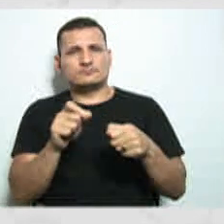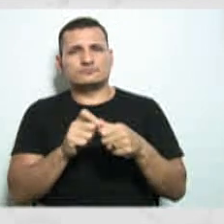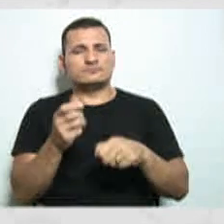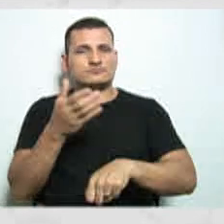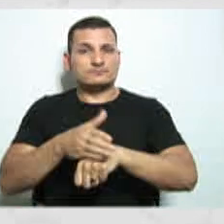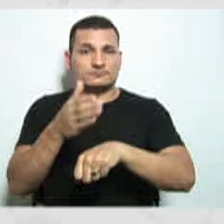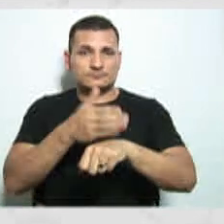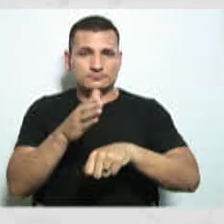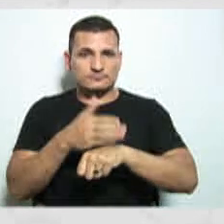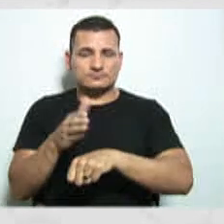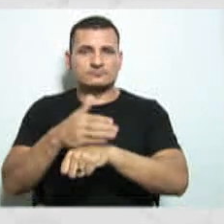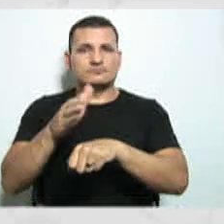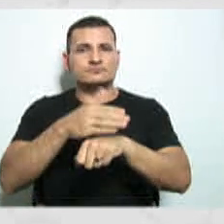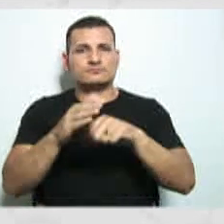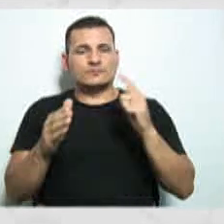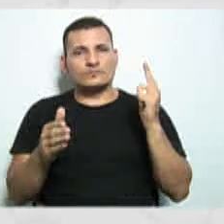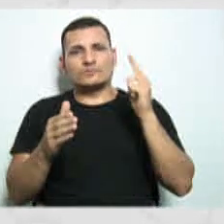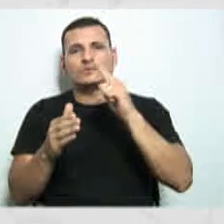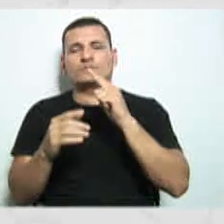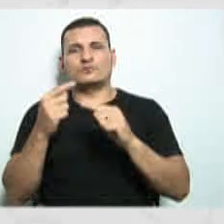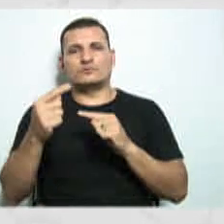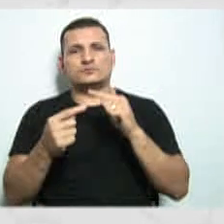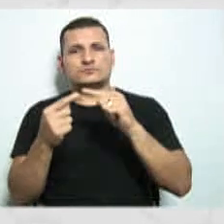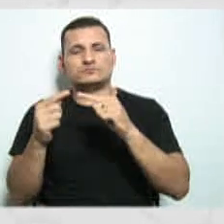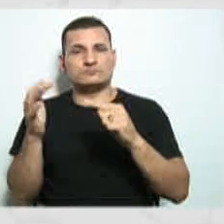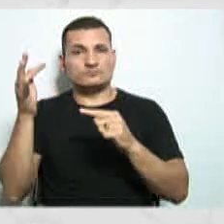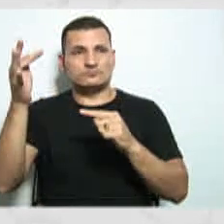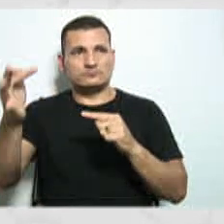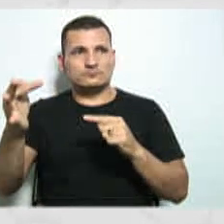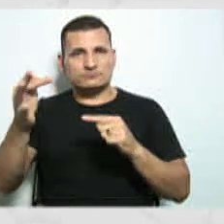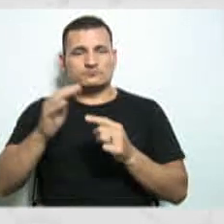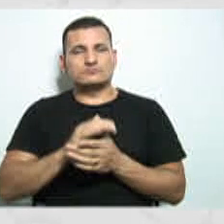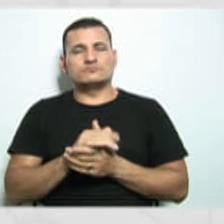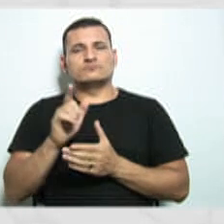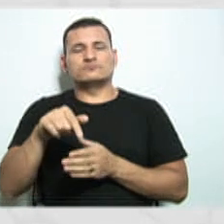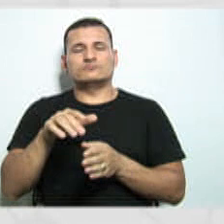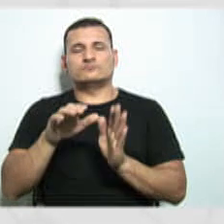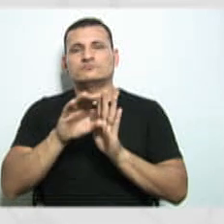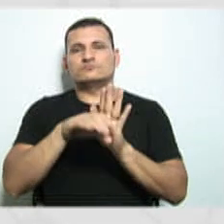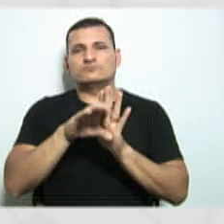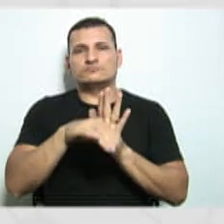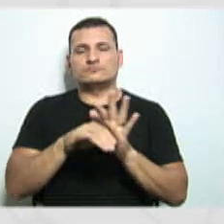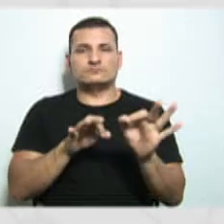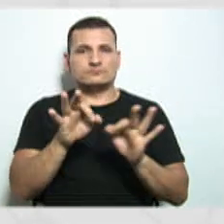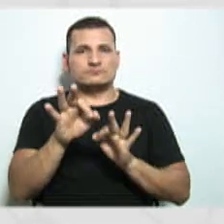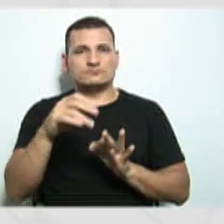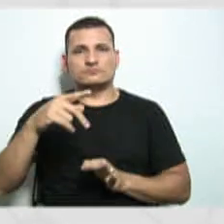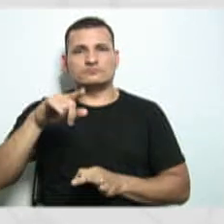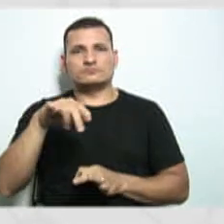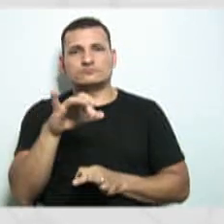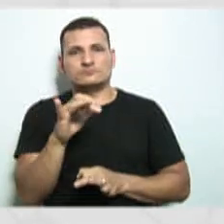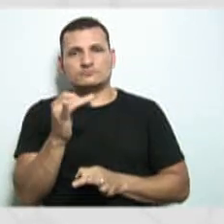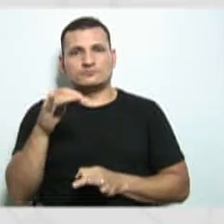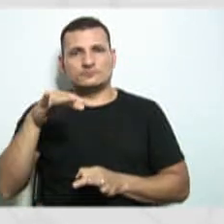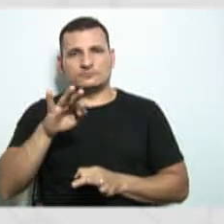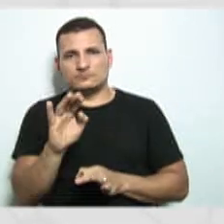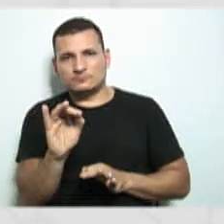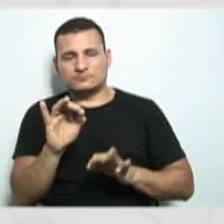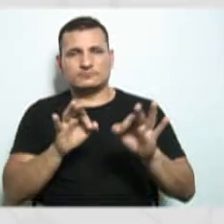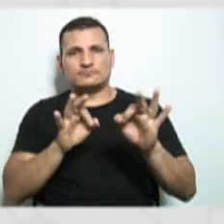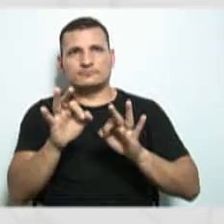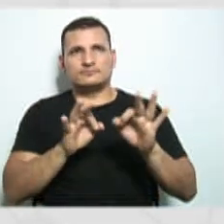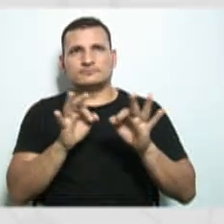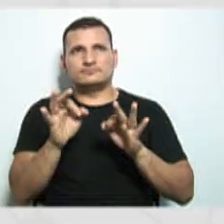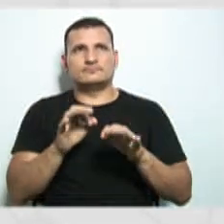em prática para alcançar um resultado futuro. Esse foi um dos conceitos de planejamento. Falamos também